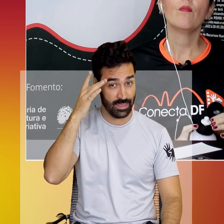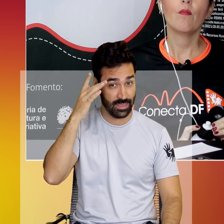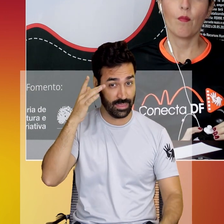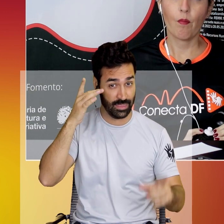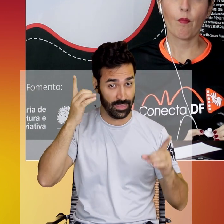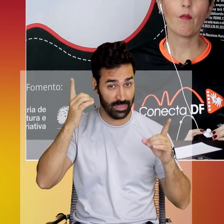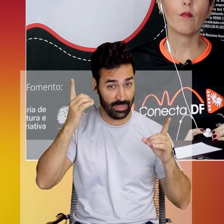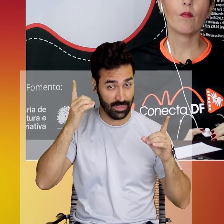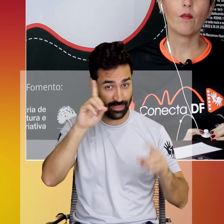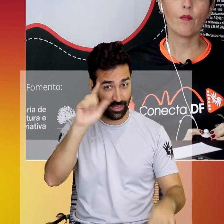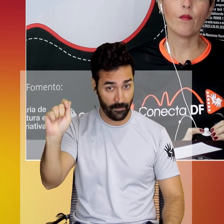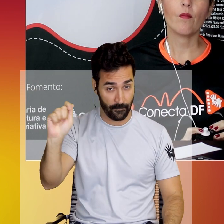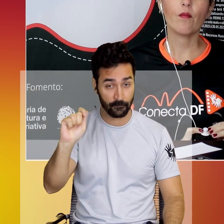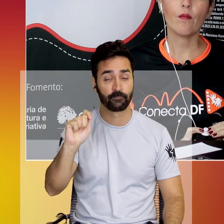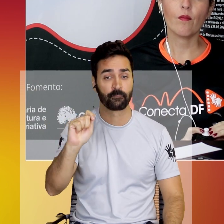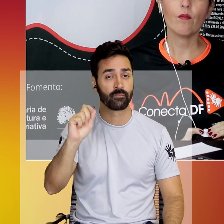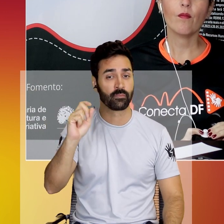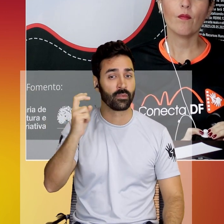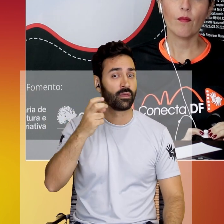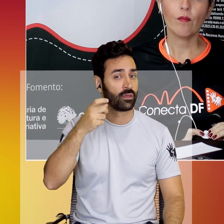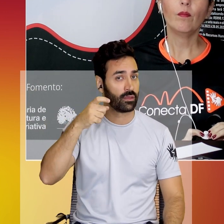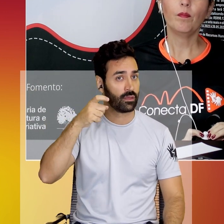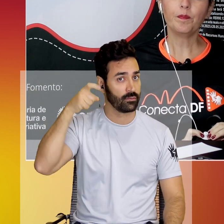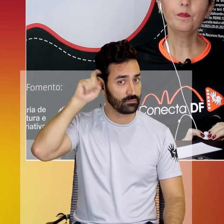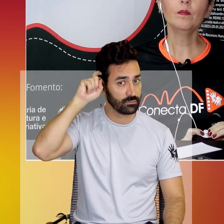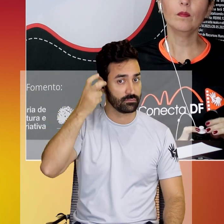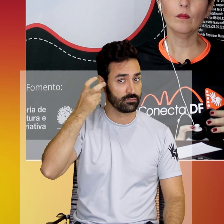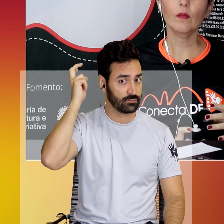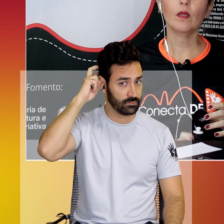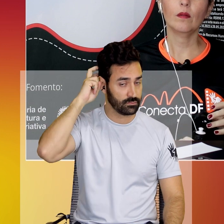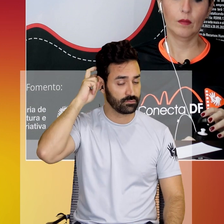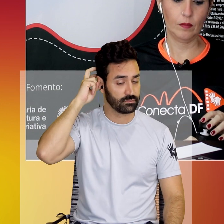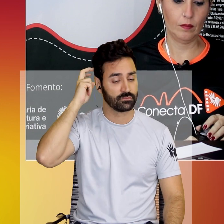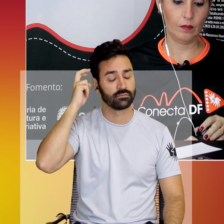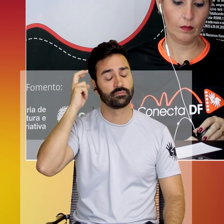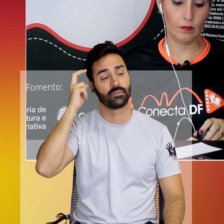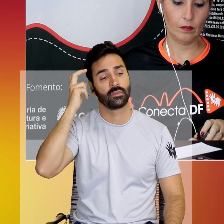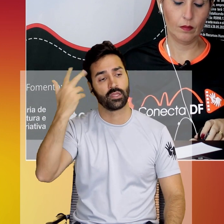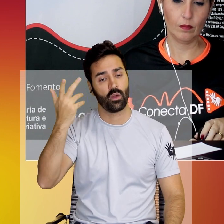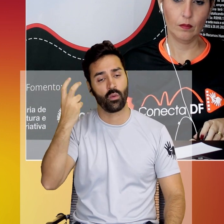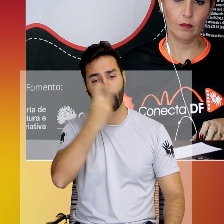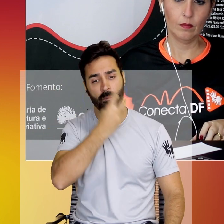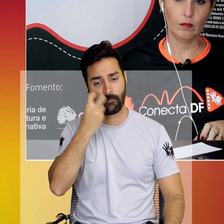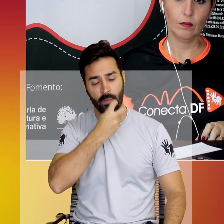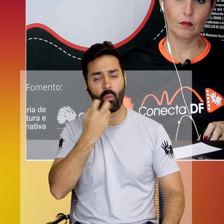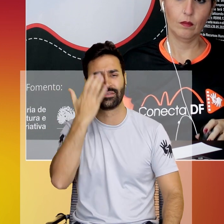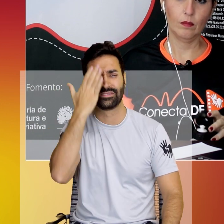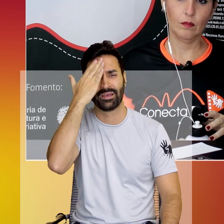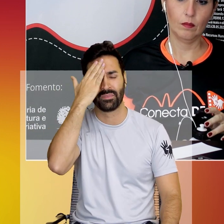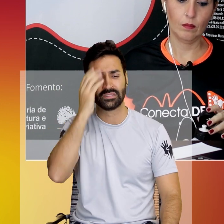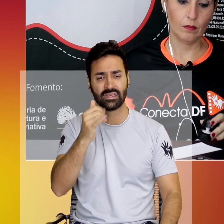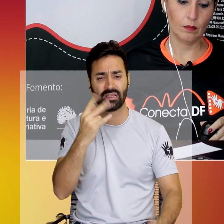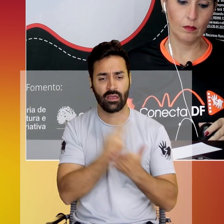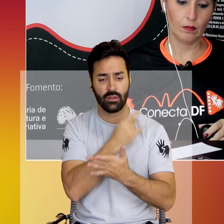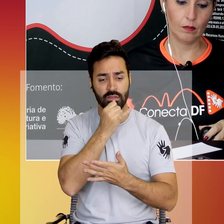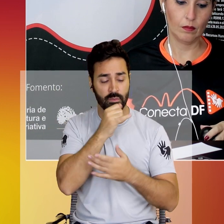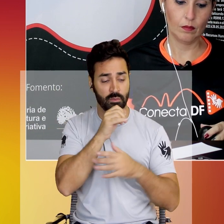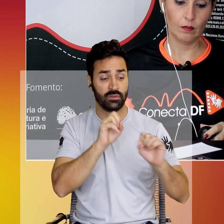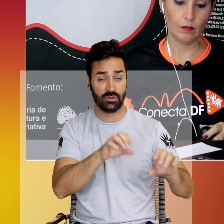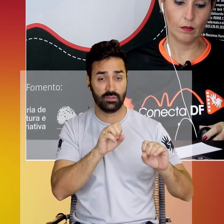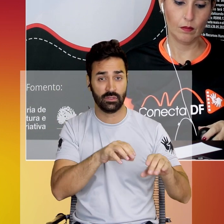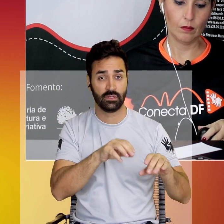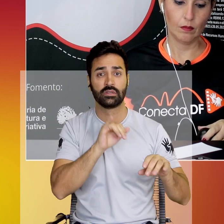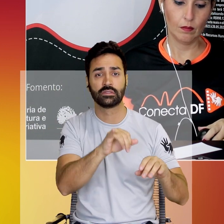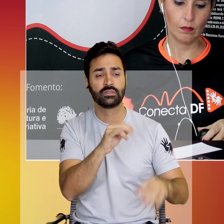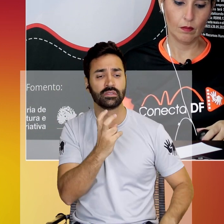auditiva, no caso que é implantada oralizada. Aí eu quero saber se é errado, na hora que você está ensinando, você